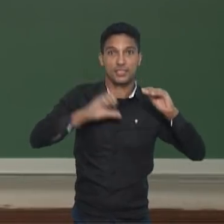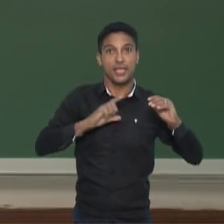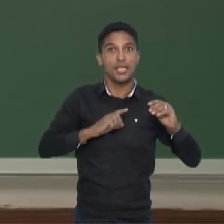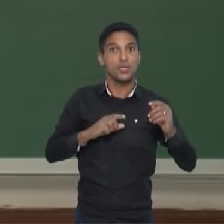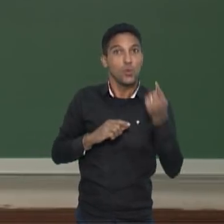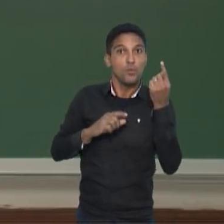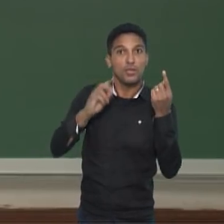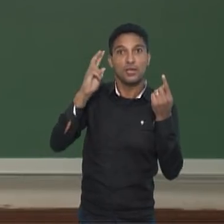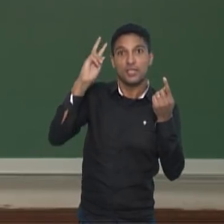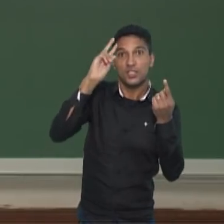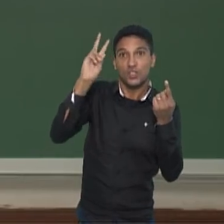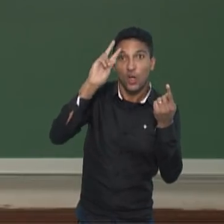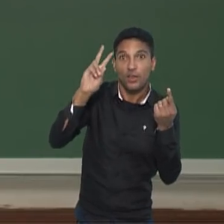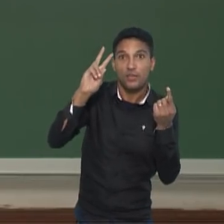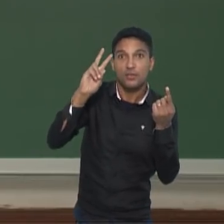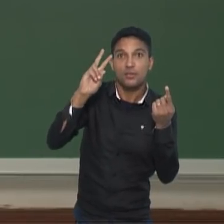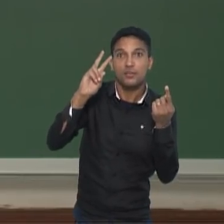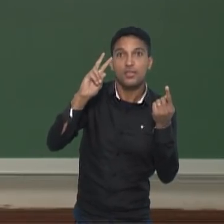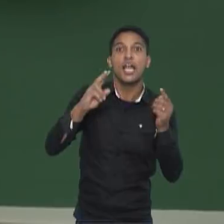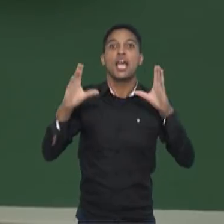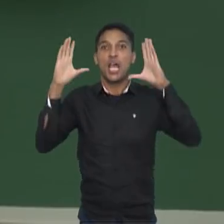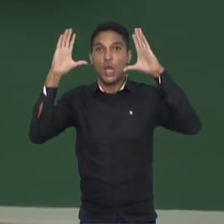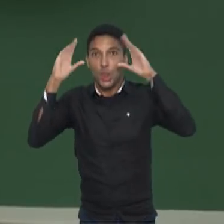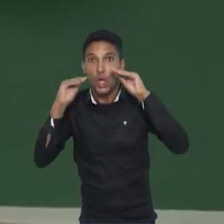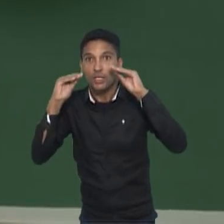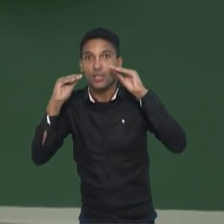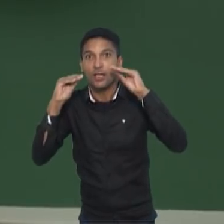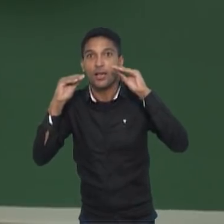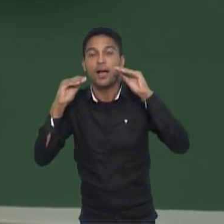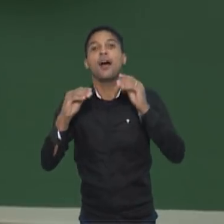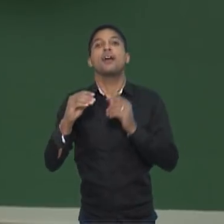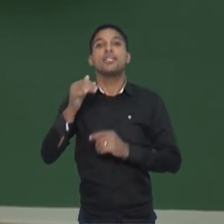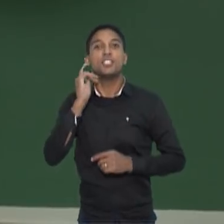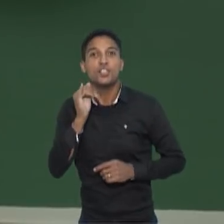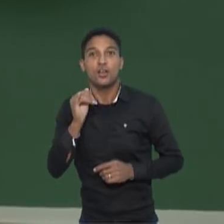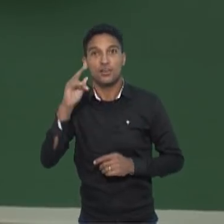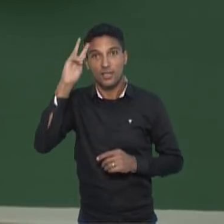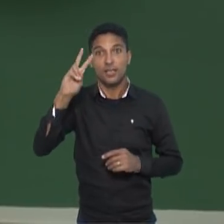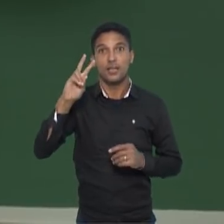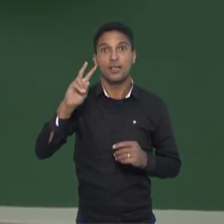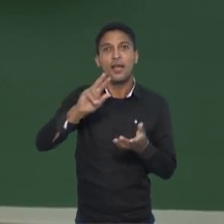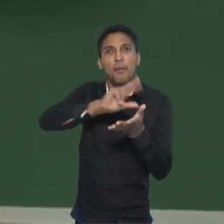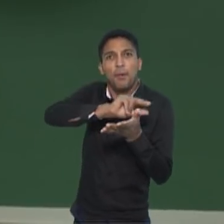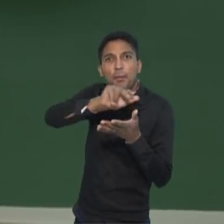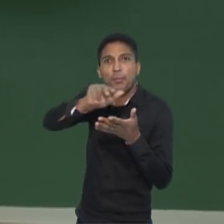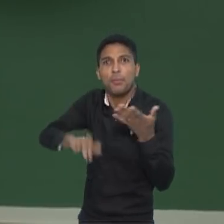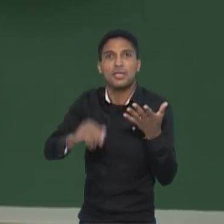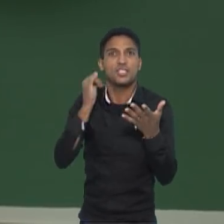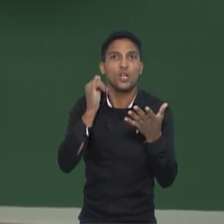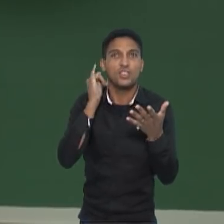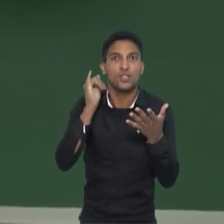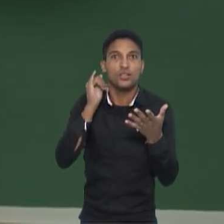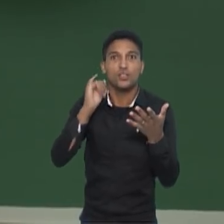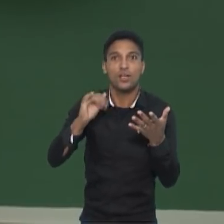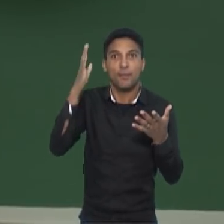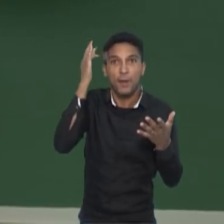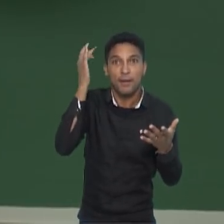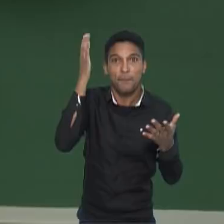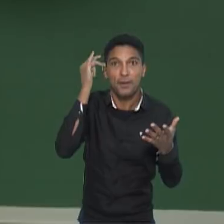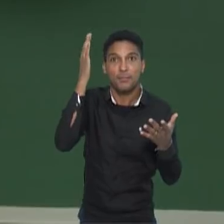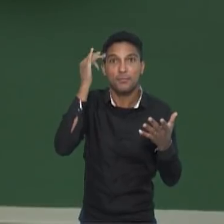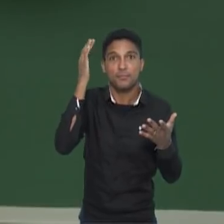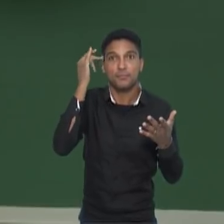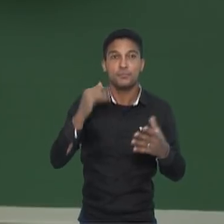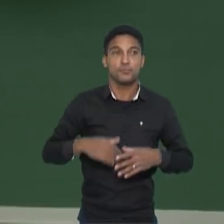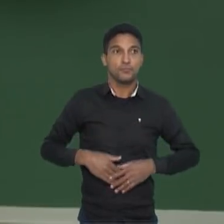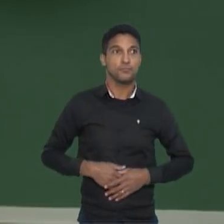Sherazade, né, que conta essas histórias. A Sherazade, ela se casou com um príncipe persa, ou um rei. Enfim, mas é